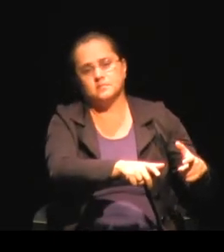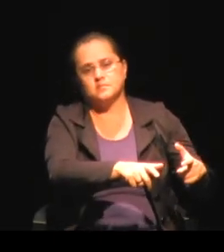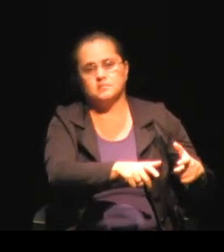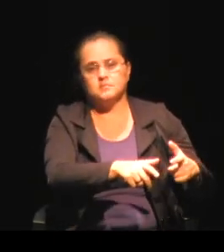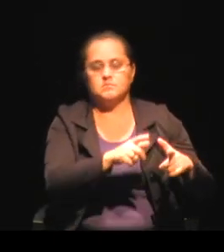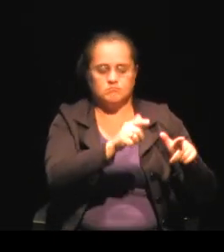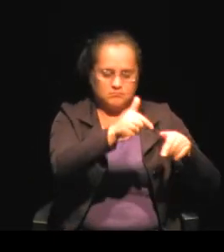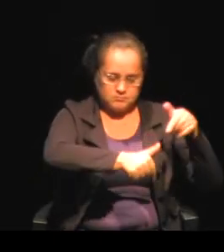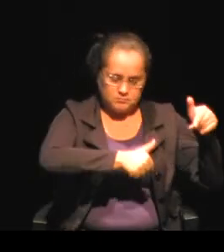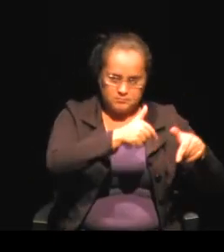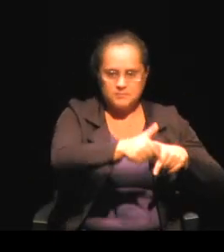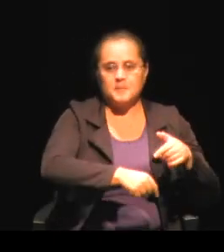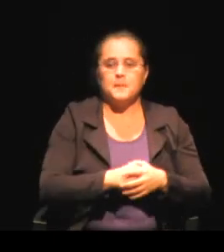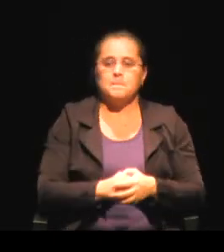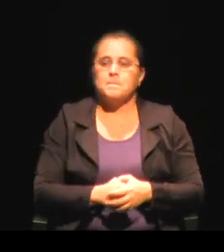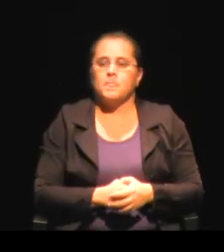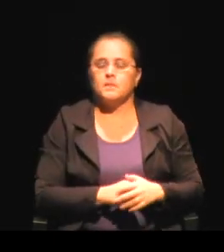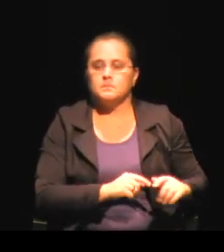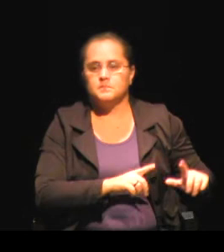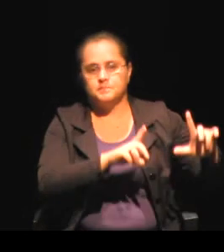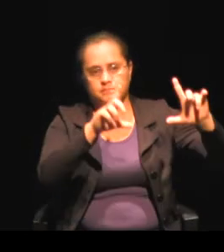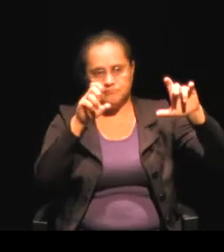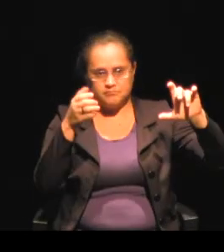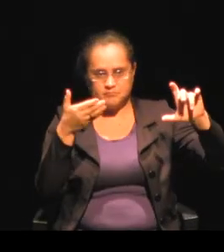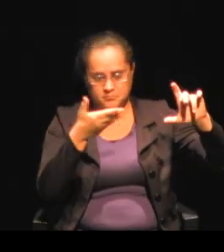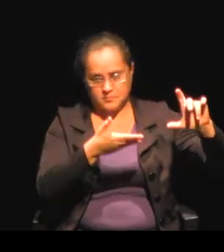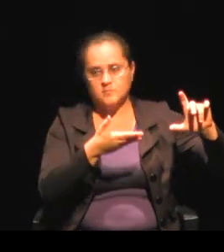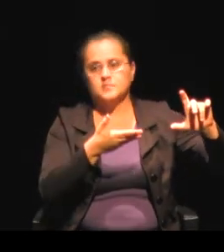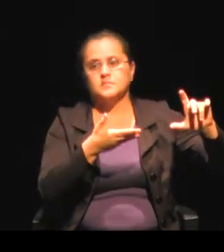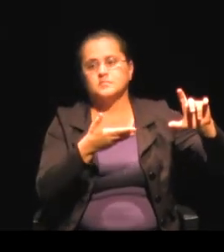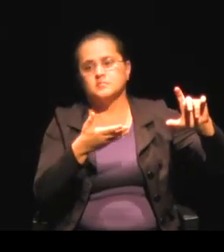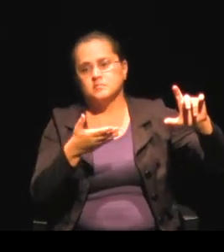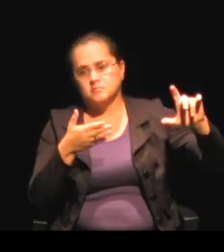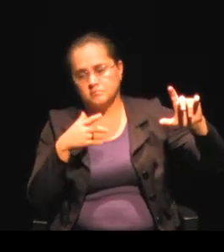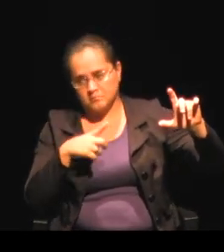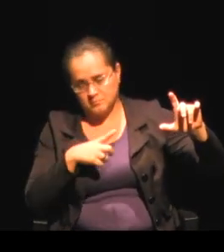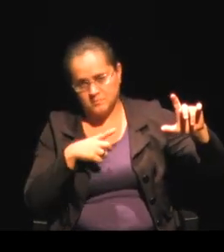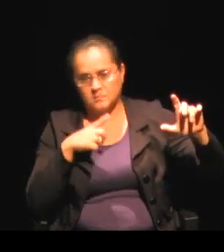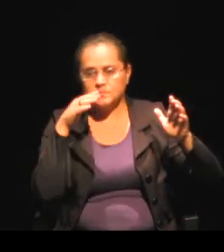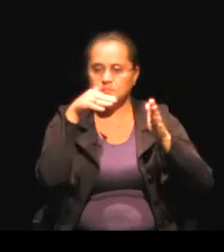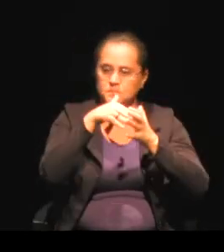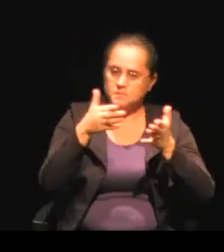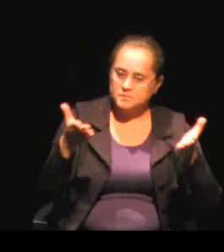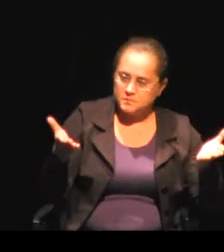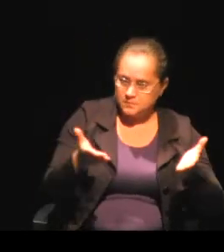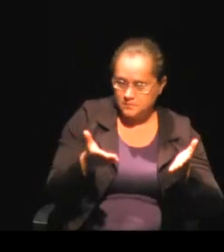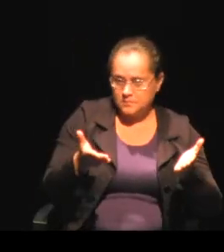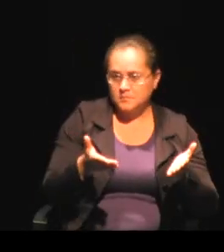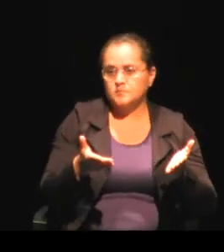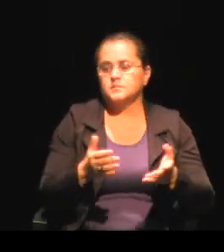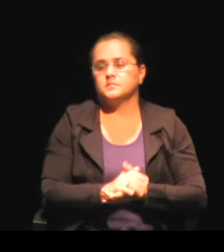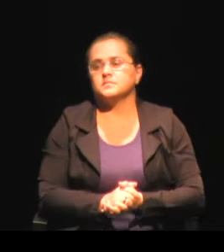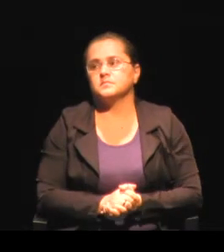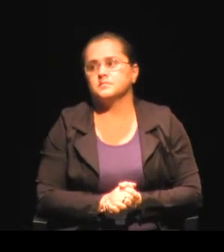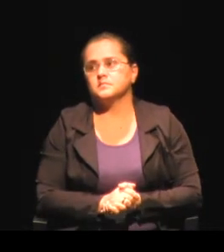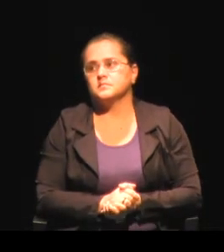e daquilo que a gente do tema que está sendo trabalhado. Aqui é onde funcionava, ou funciona até hoje ainda, mas deixará